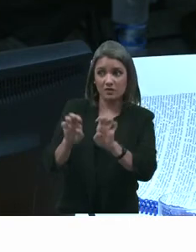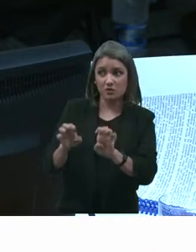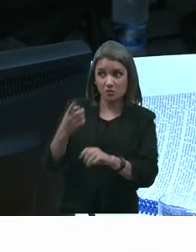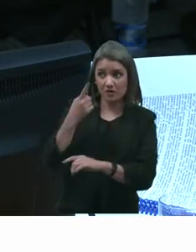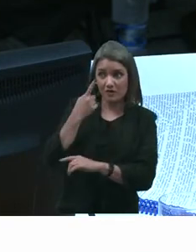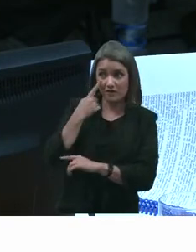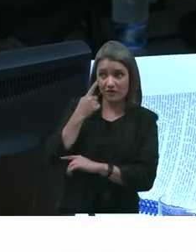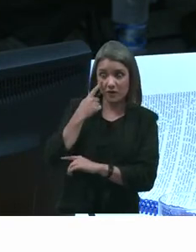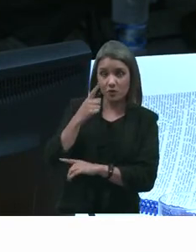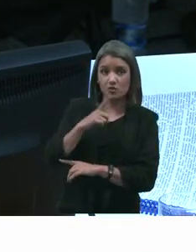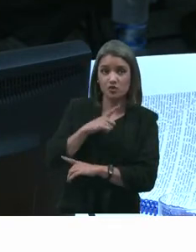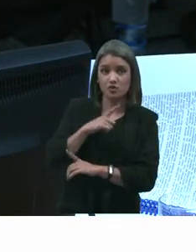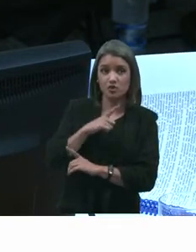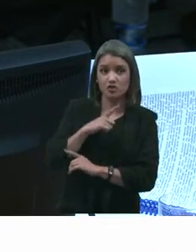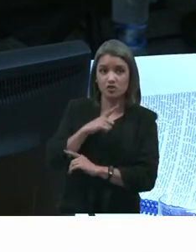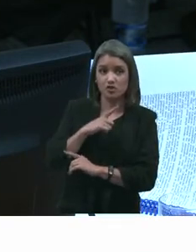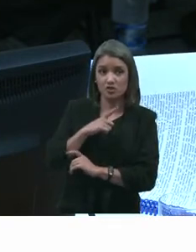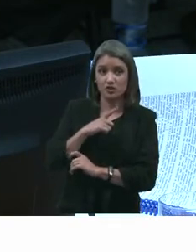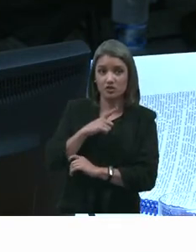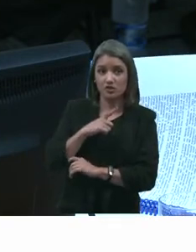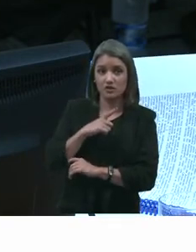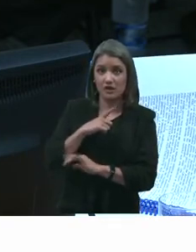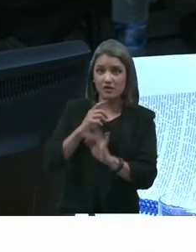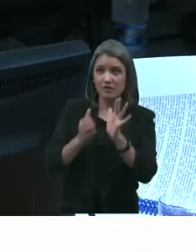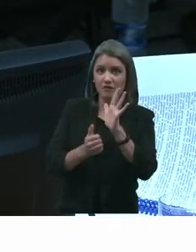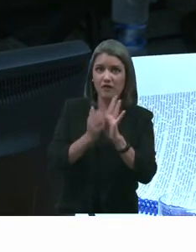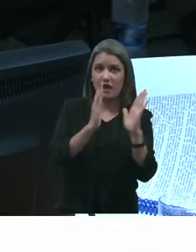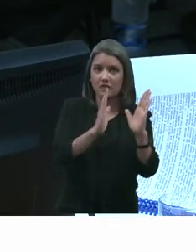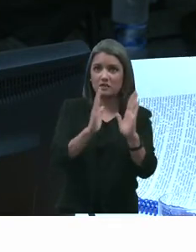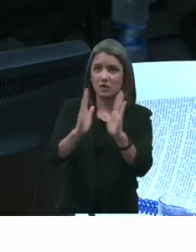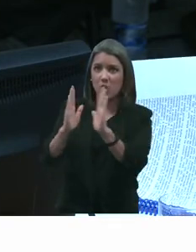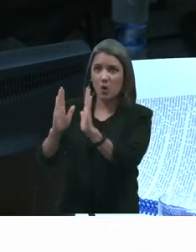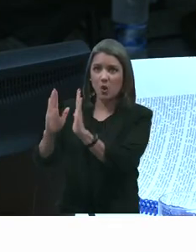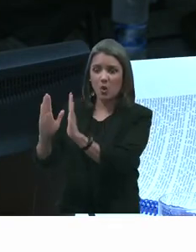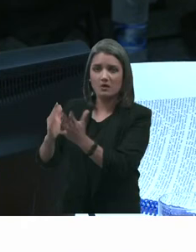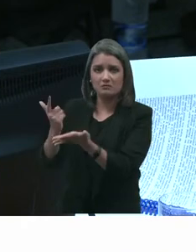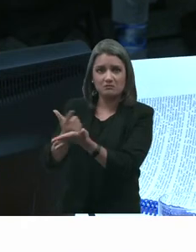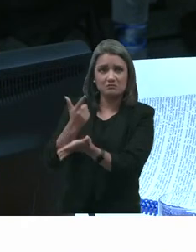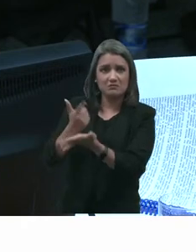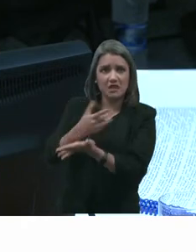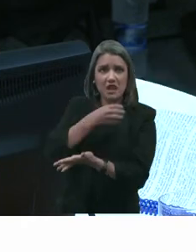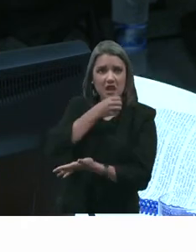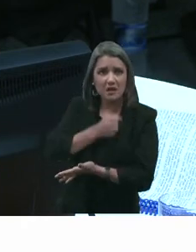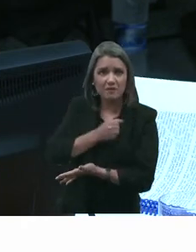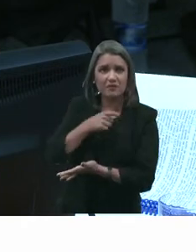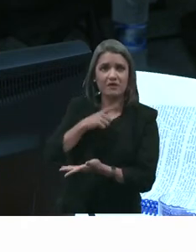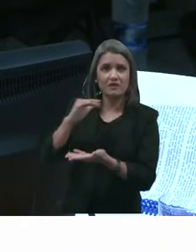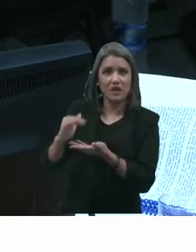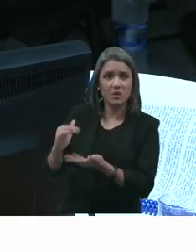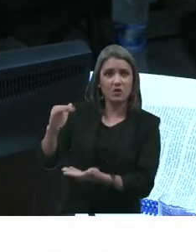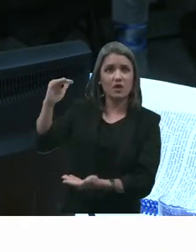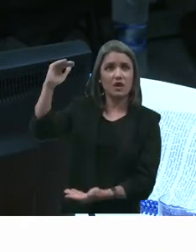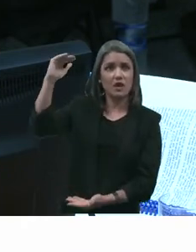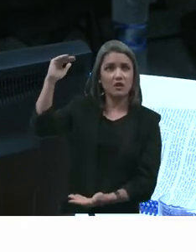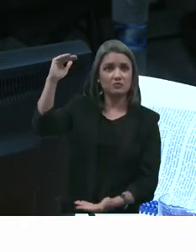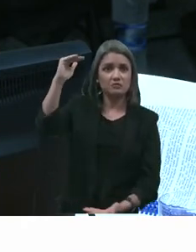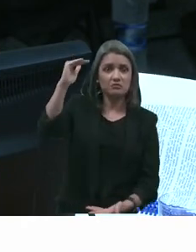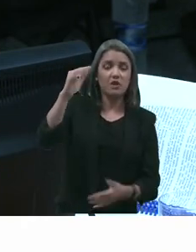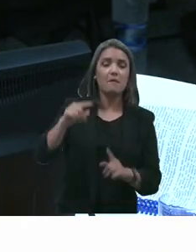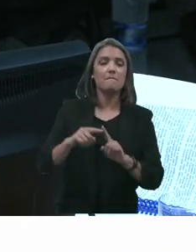lá existentes, havia um arsenal de Dom Quixote de latão em tamanho grande em pé. Porém, arrolado